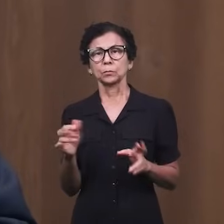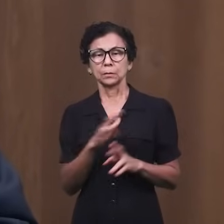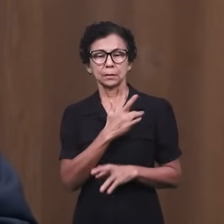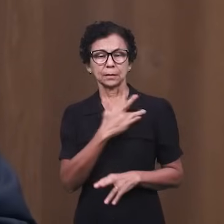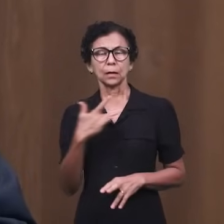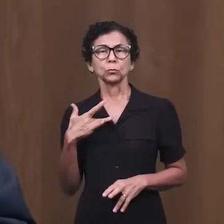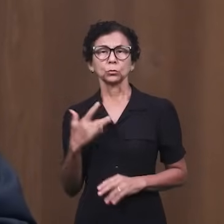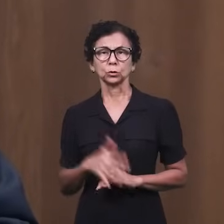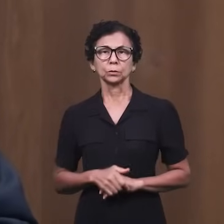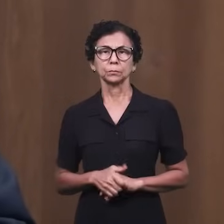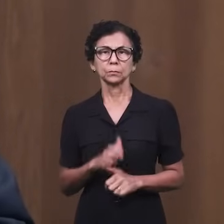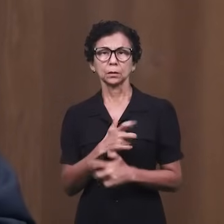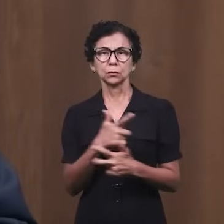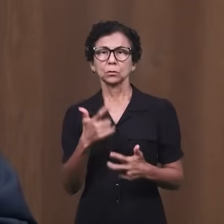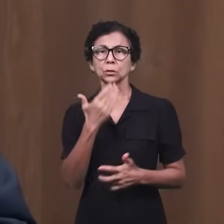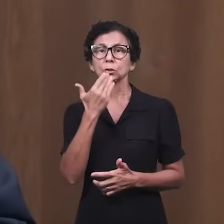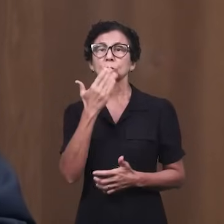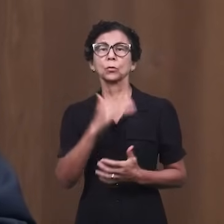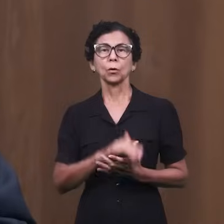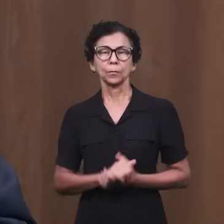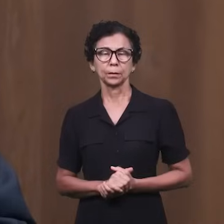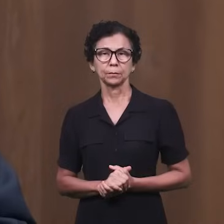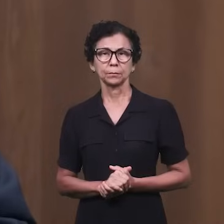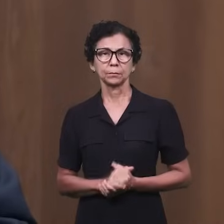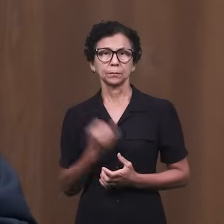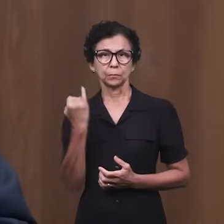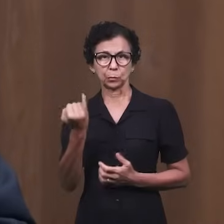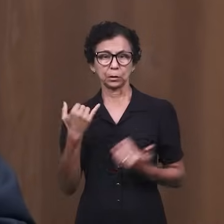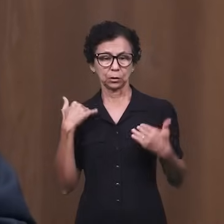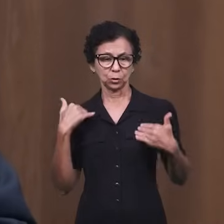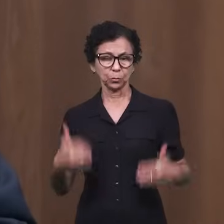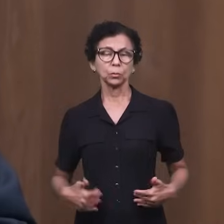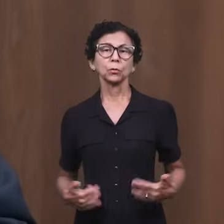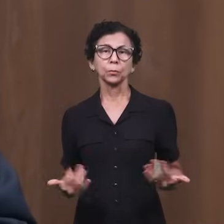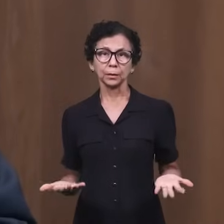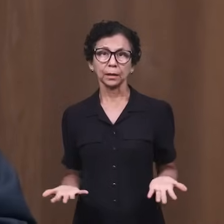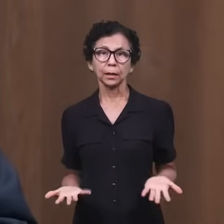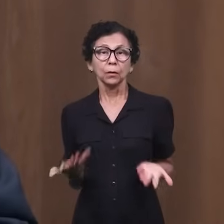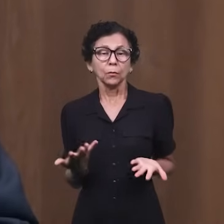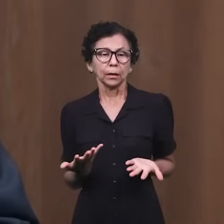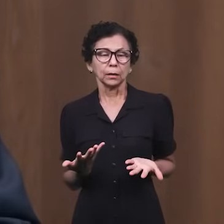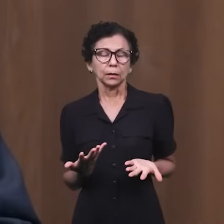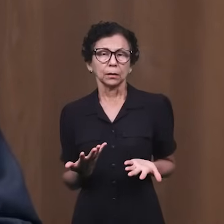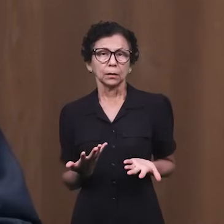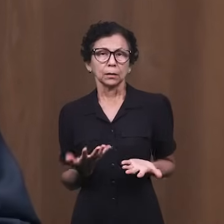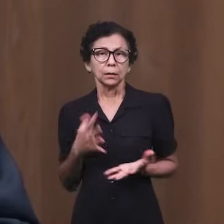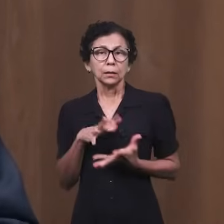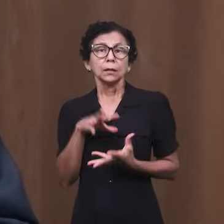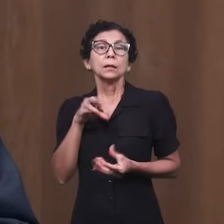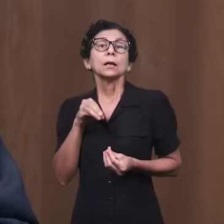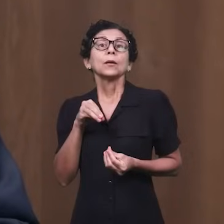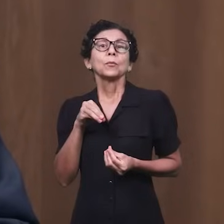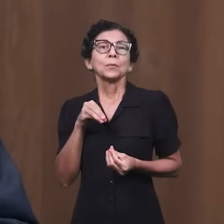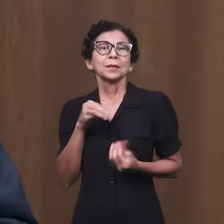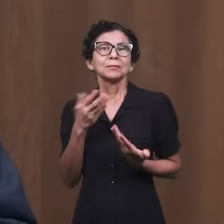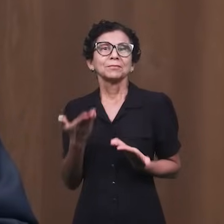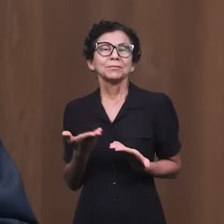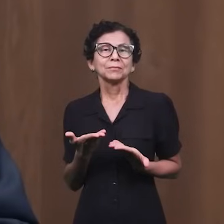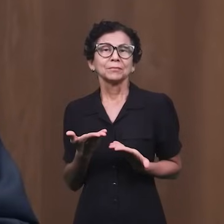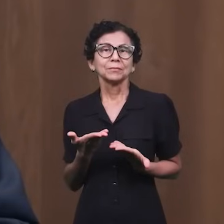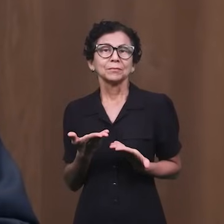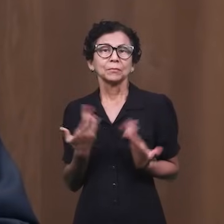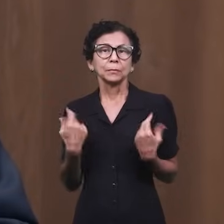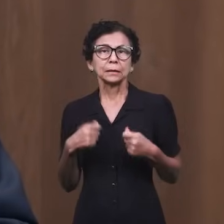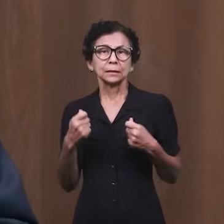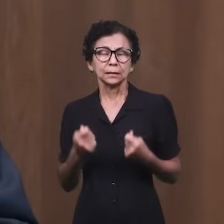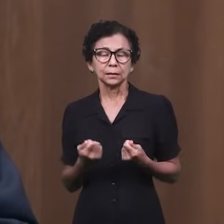mesmo a gente se preocupa com o que a gente come e a vida espiritual a gente precisa alimentar e a nossa alma